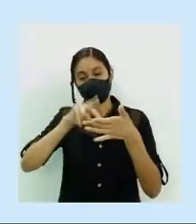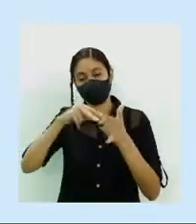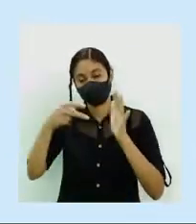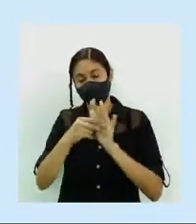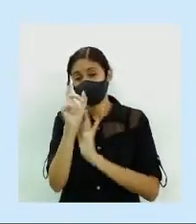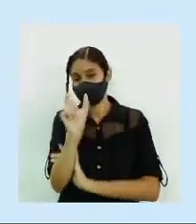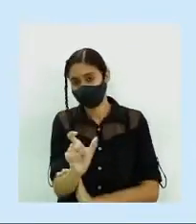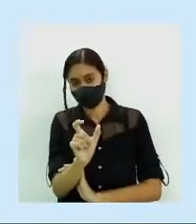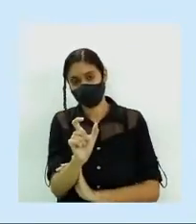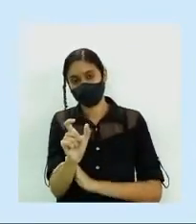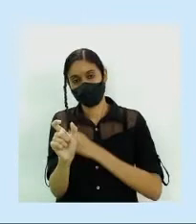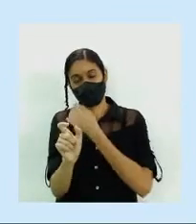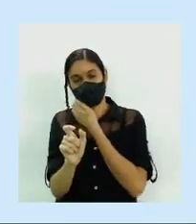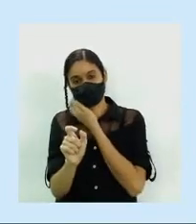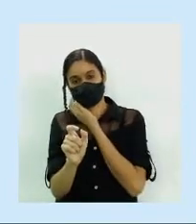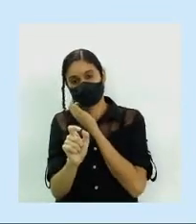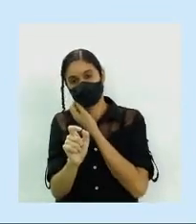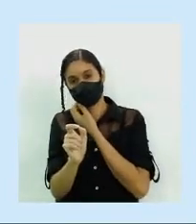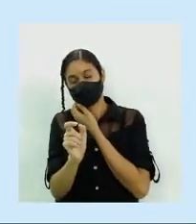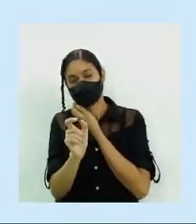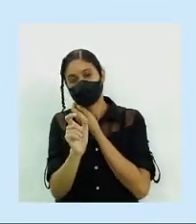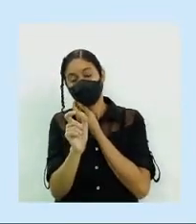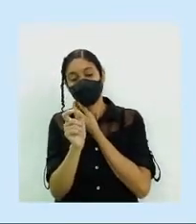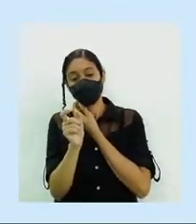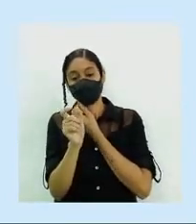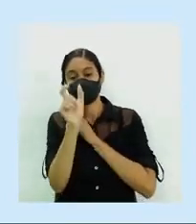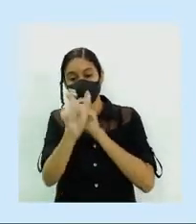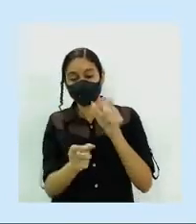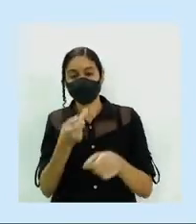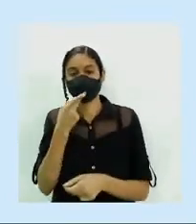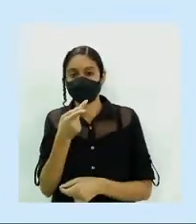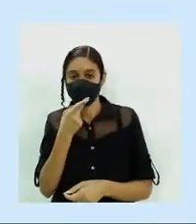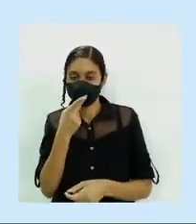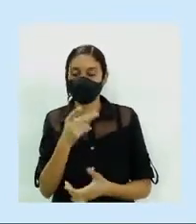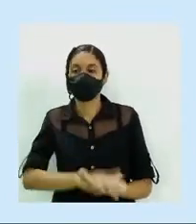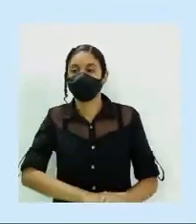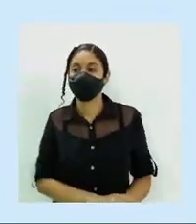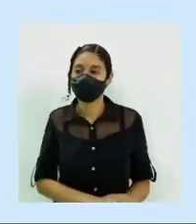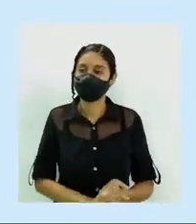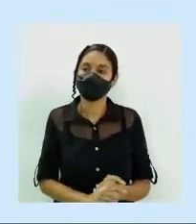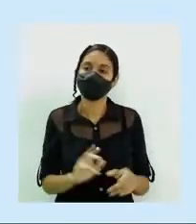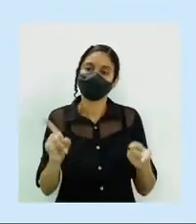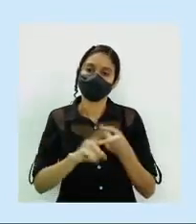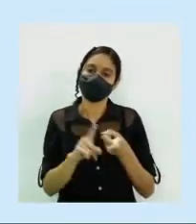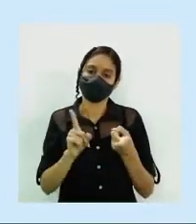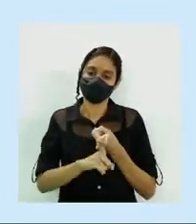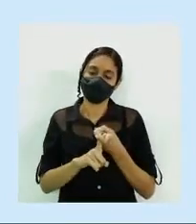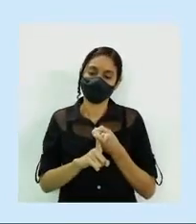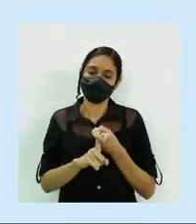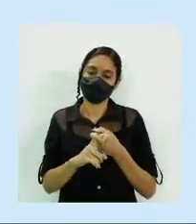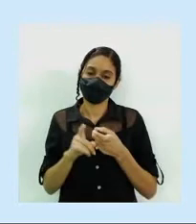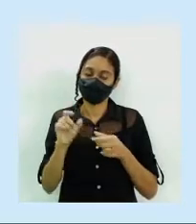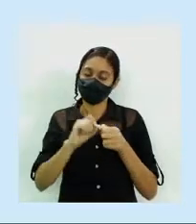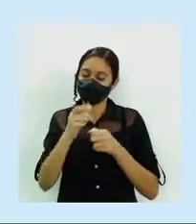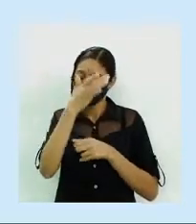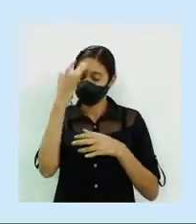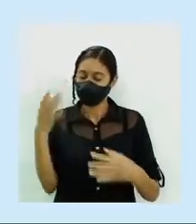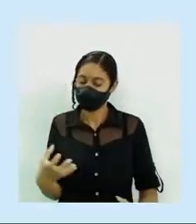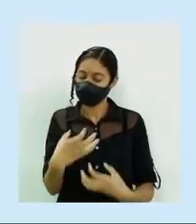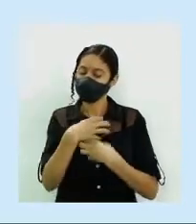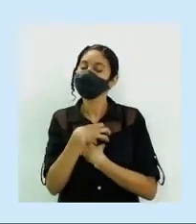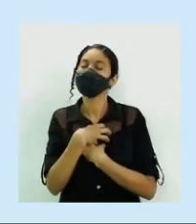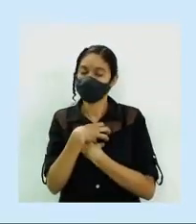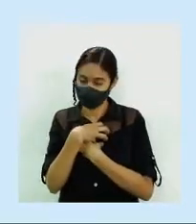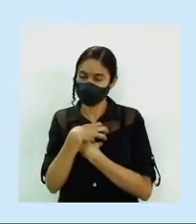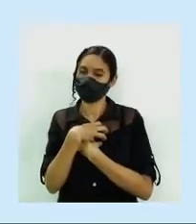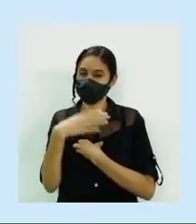da palavra, a entonação de voz que eu vou escolher para falar e para comover a plateia,